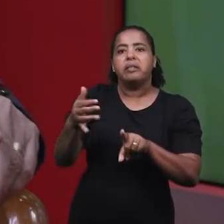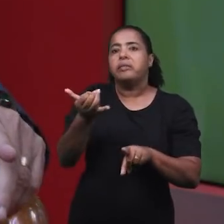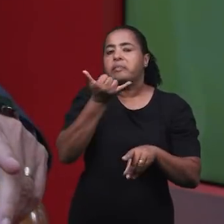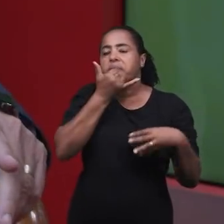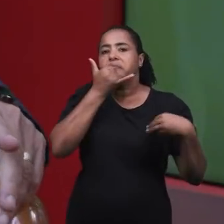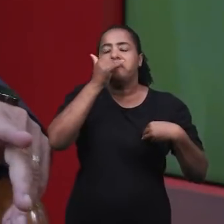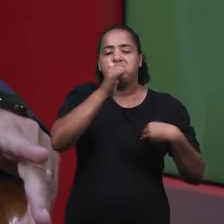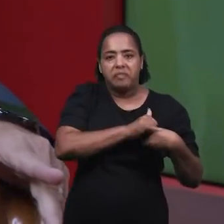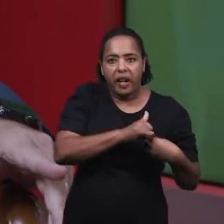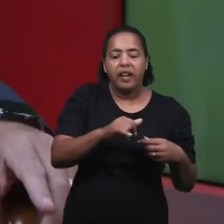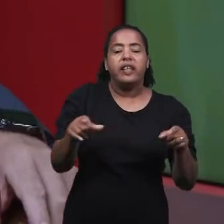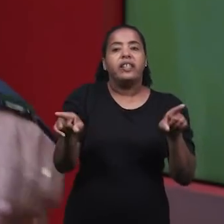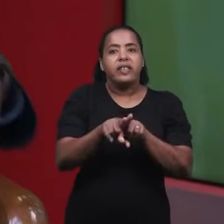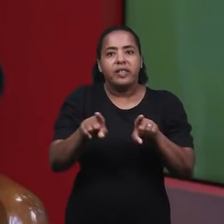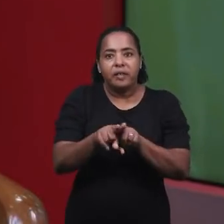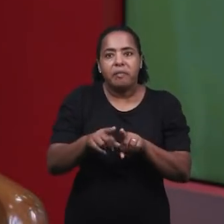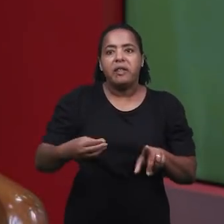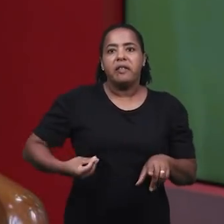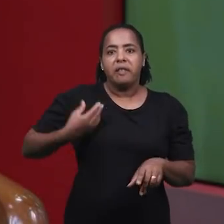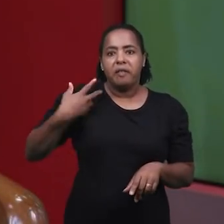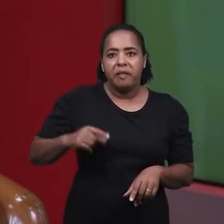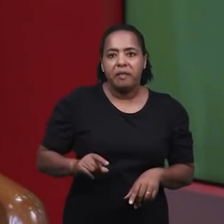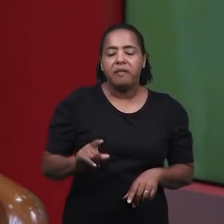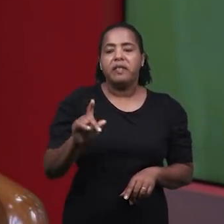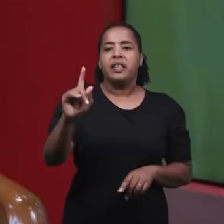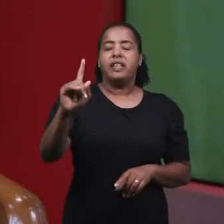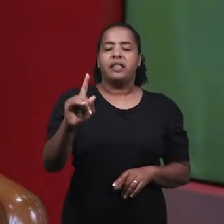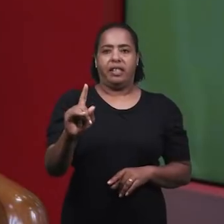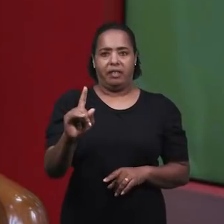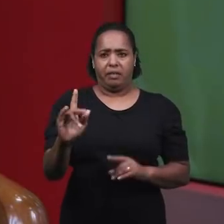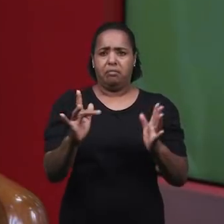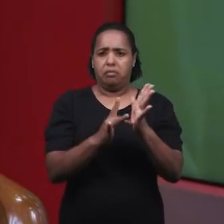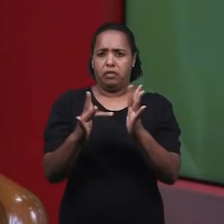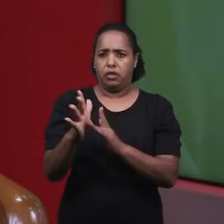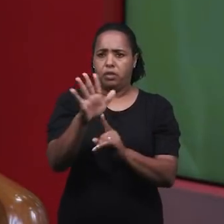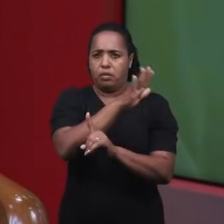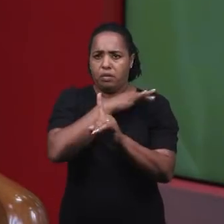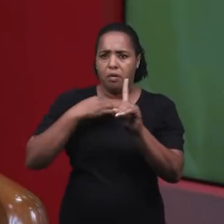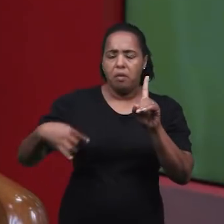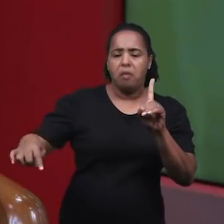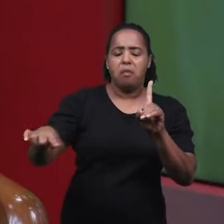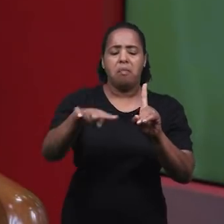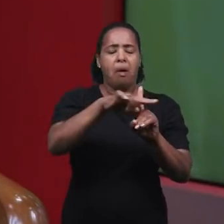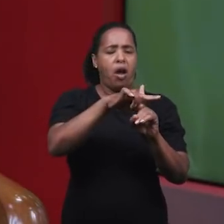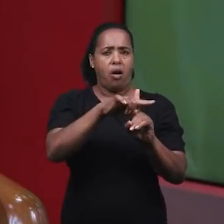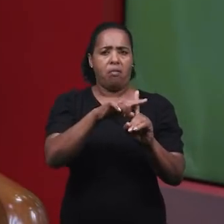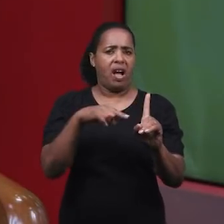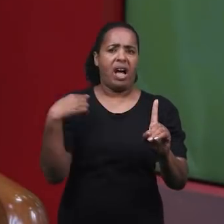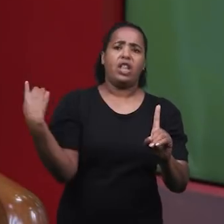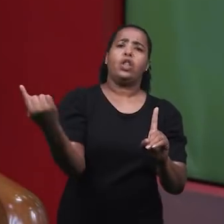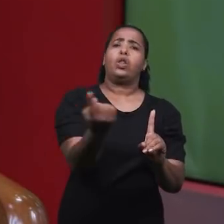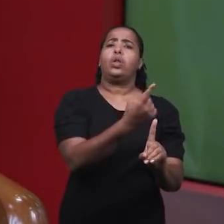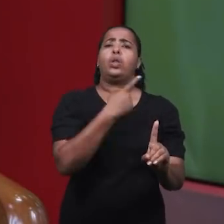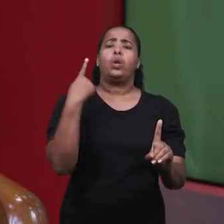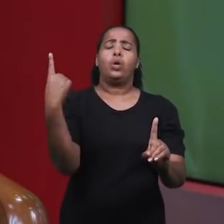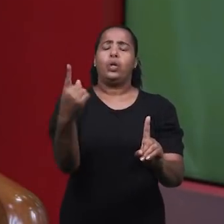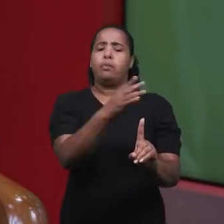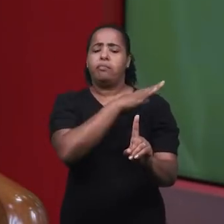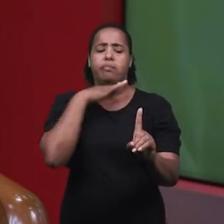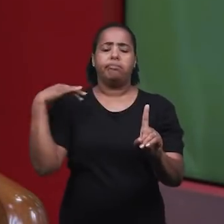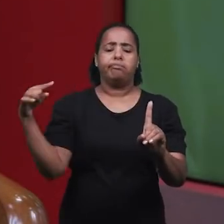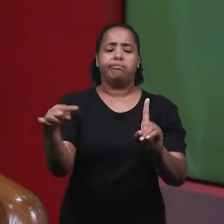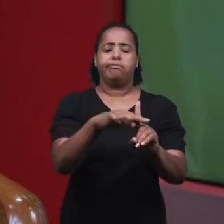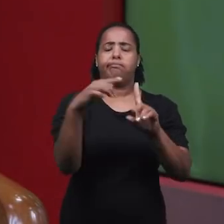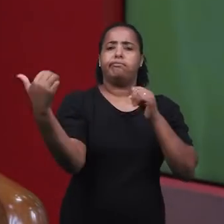a vida eterna. Então ele morreu, Josias. Jesus morreu a nossa morte para nos